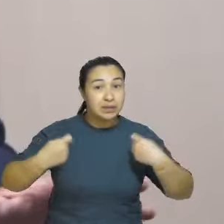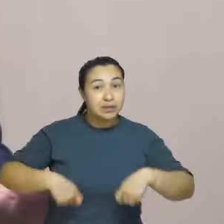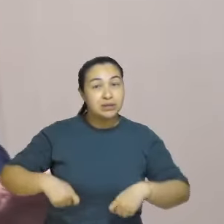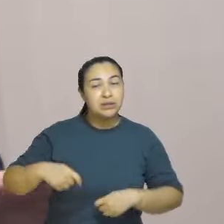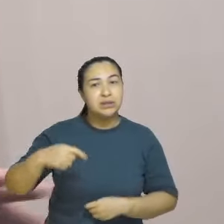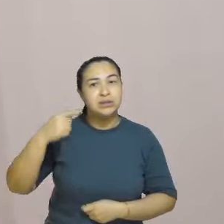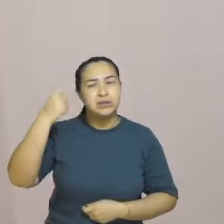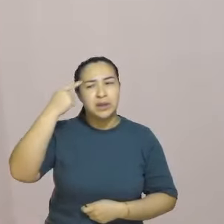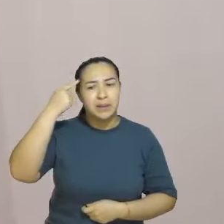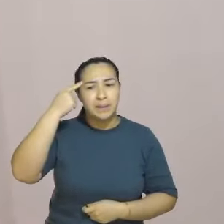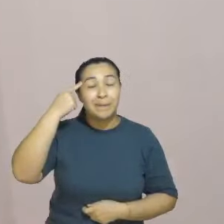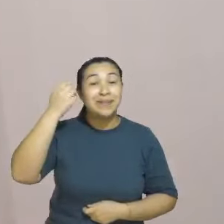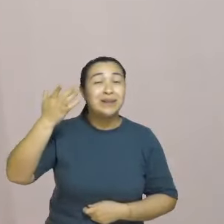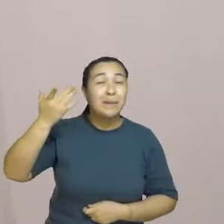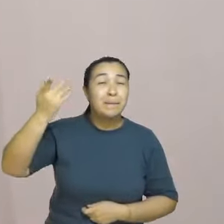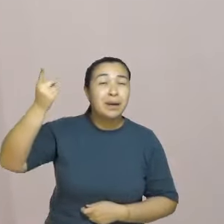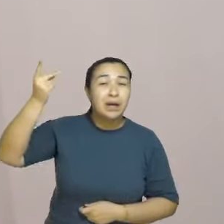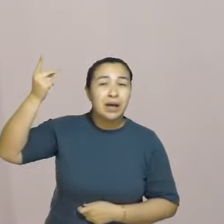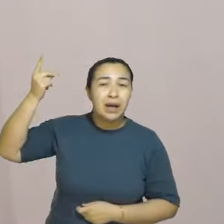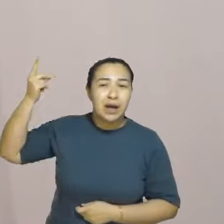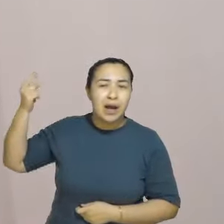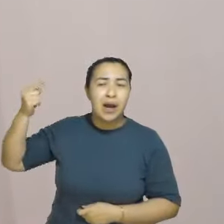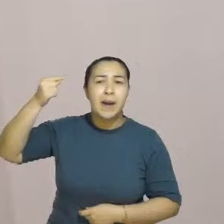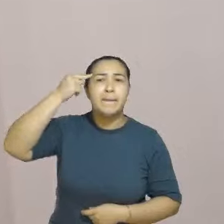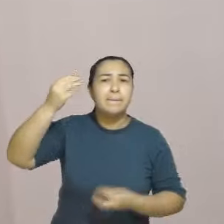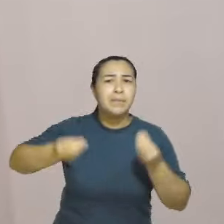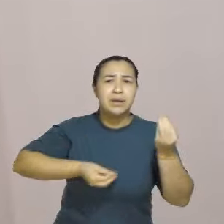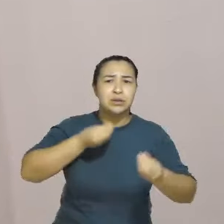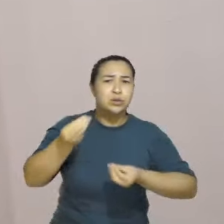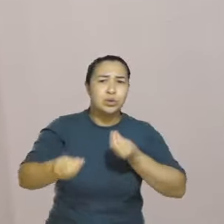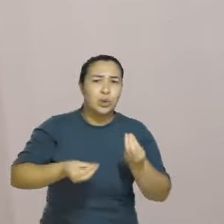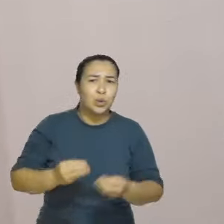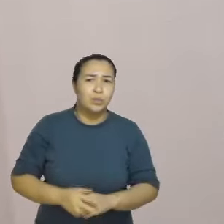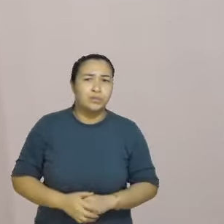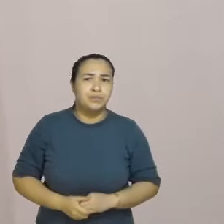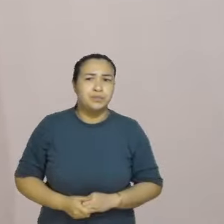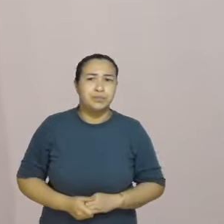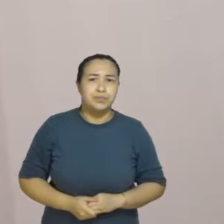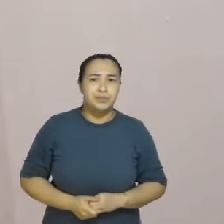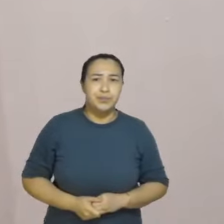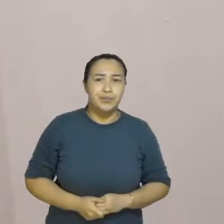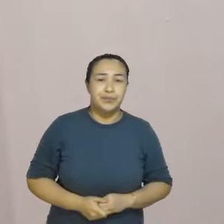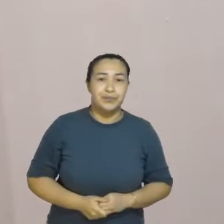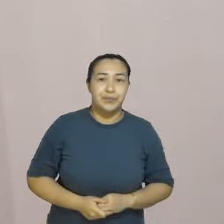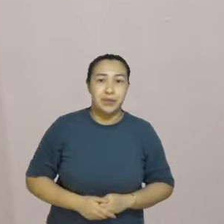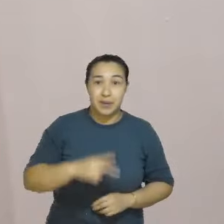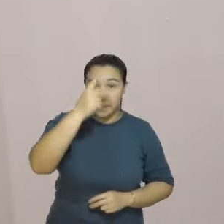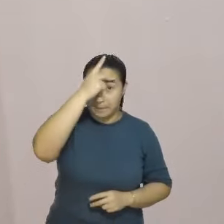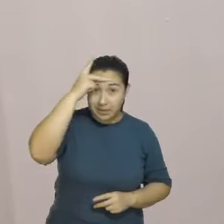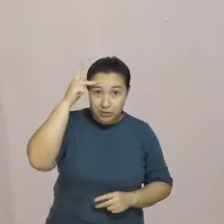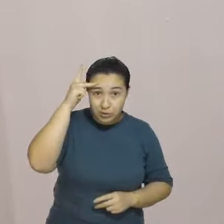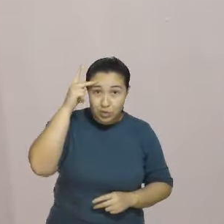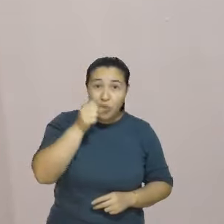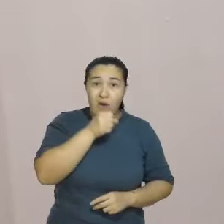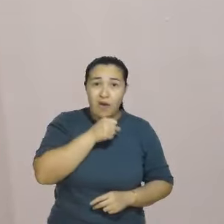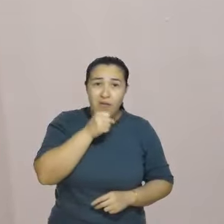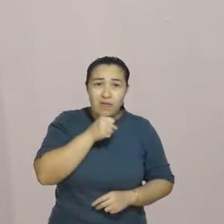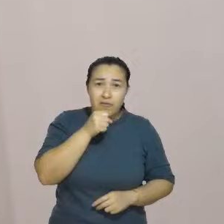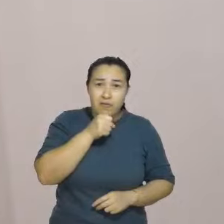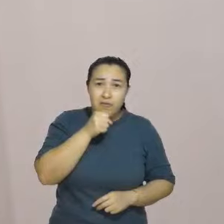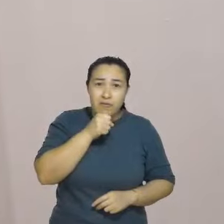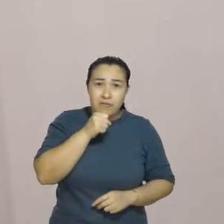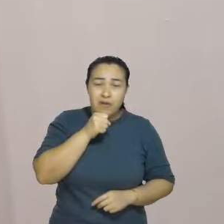lá atrás um pouco e pensar de que o envelhecimento chega para nós e chega